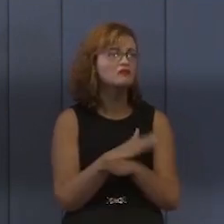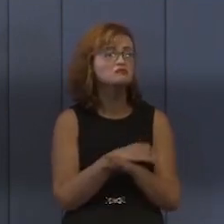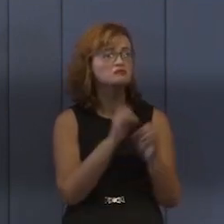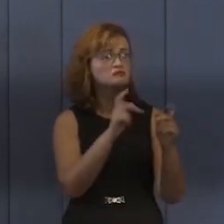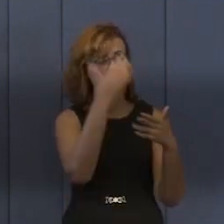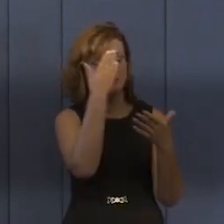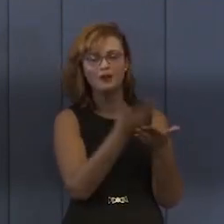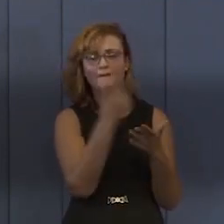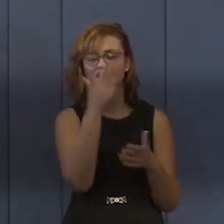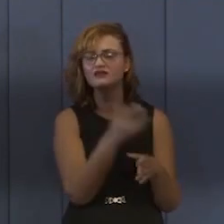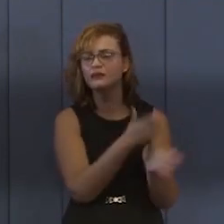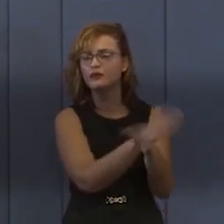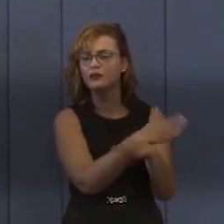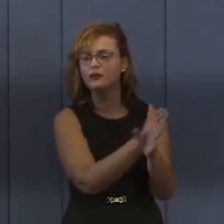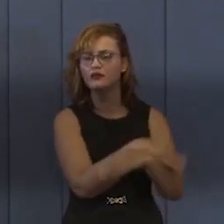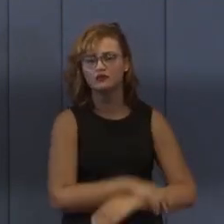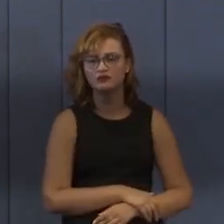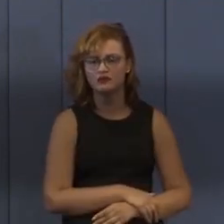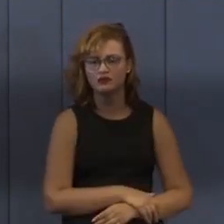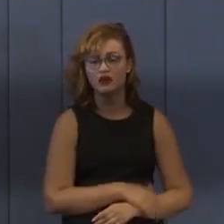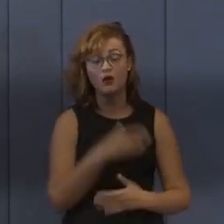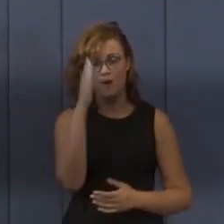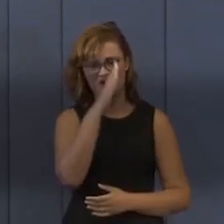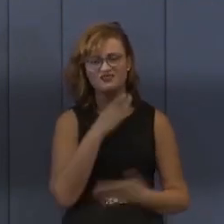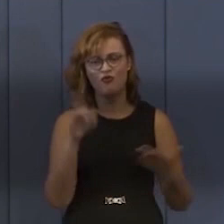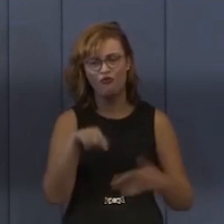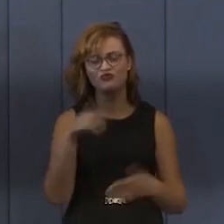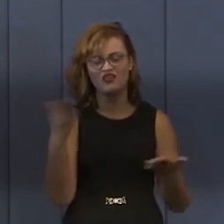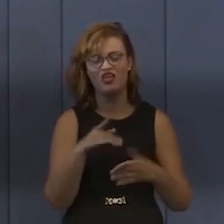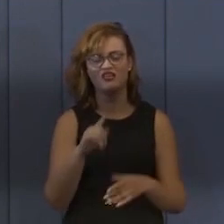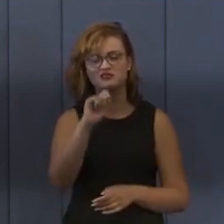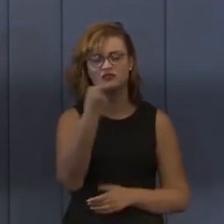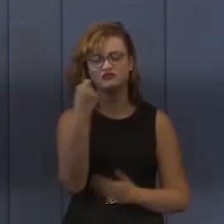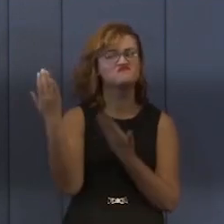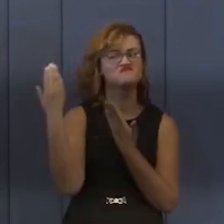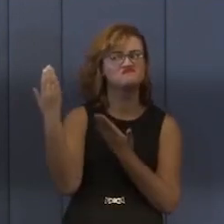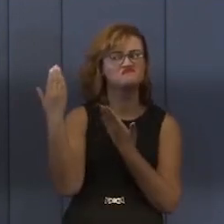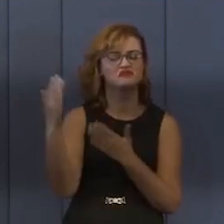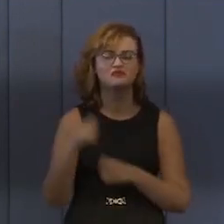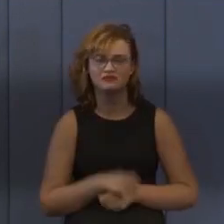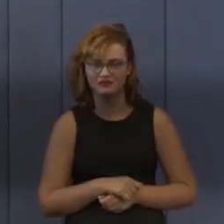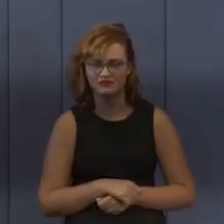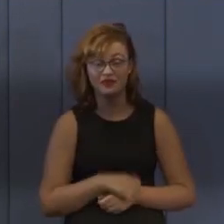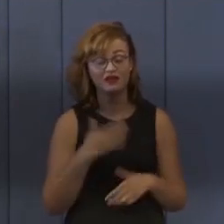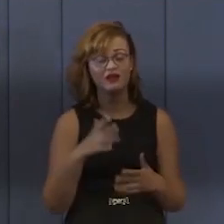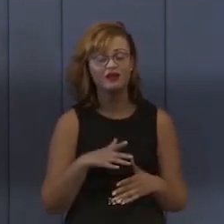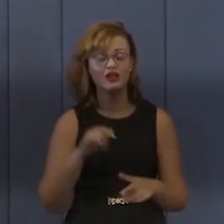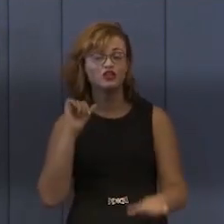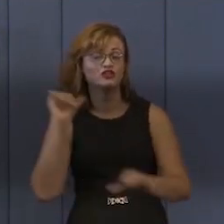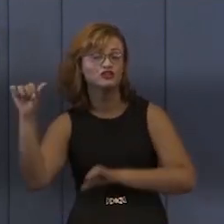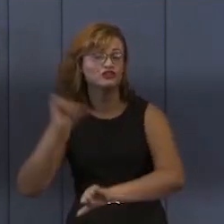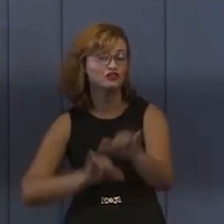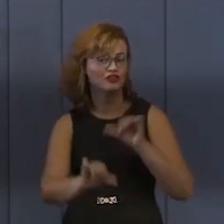É uma obrigação minha. Senão eu estou sendo imprudente. Esse é o Brasil que eu vivo hoje. É o Brasil da desconfiança. Eu